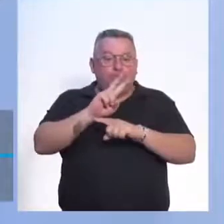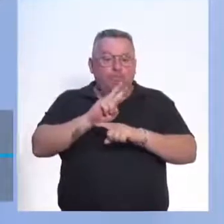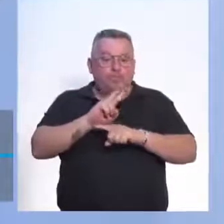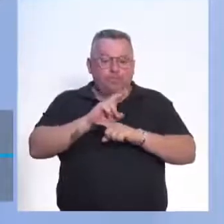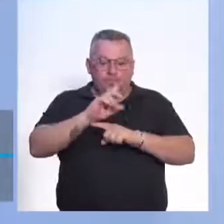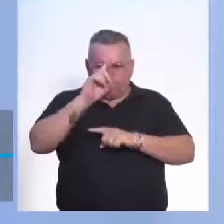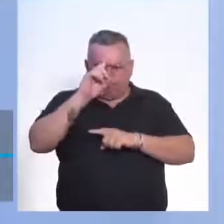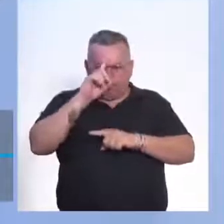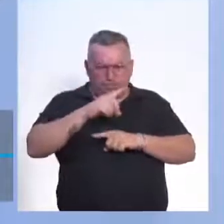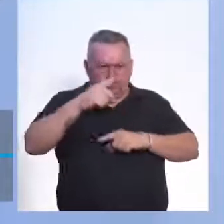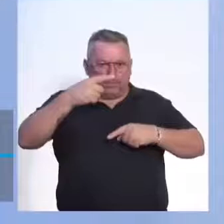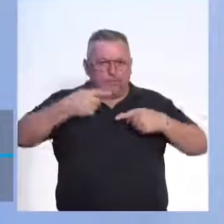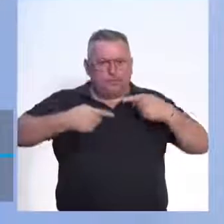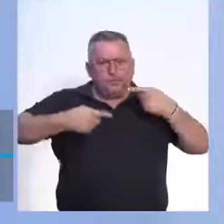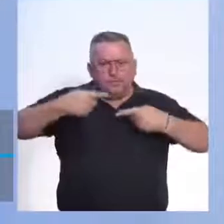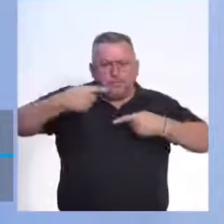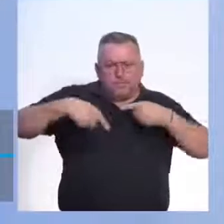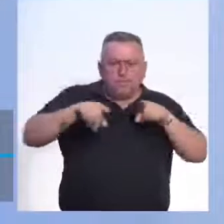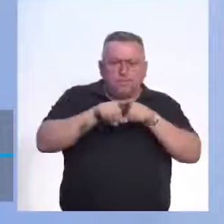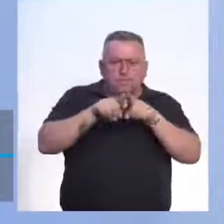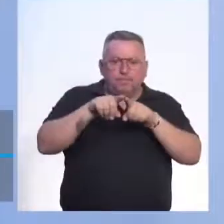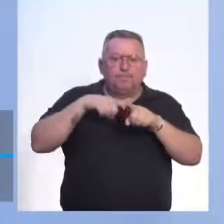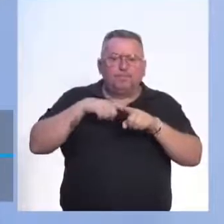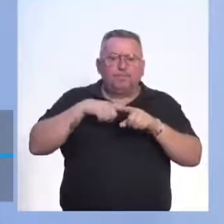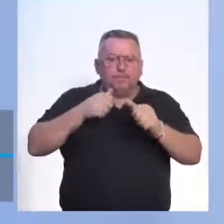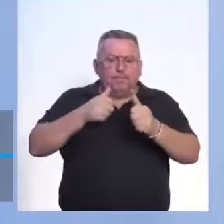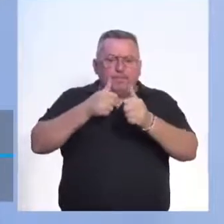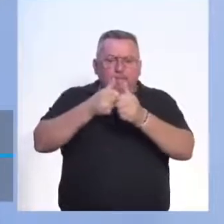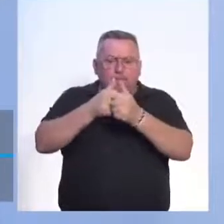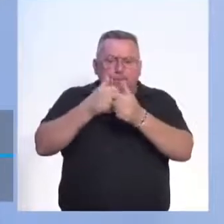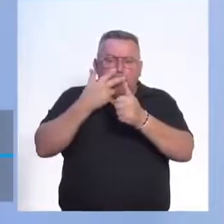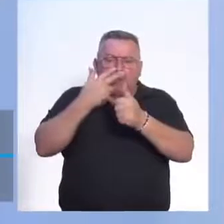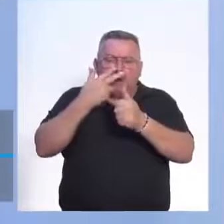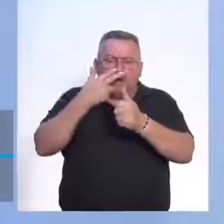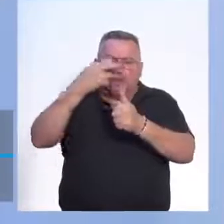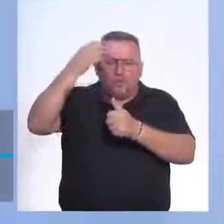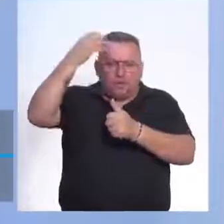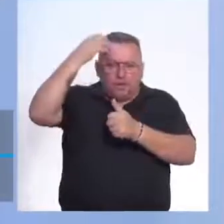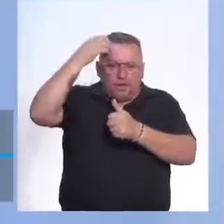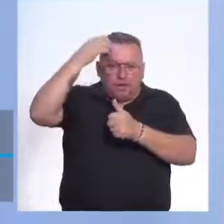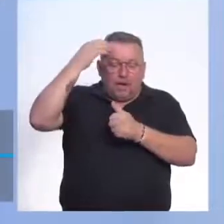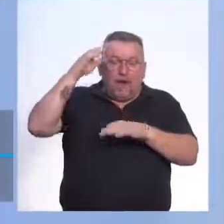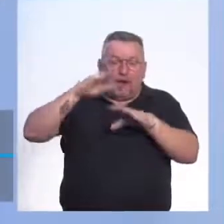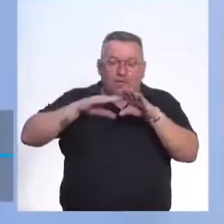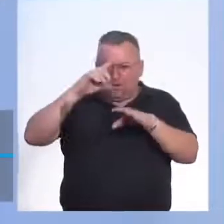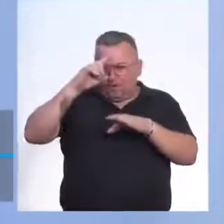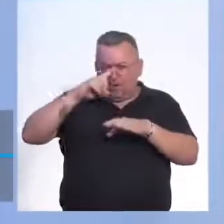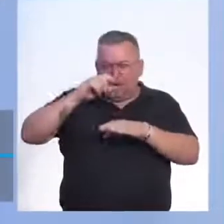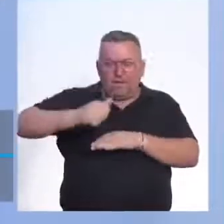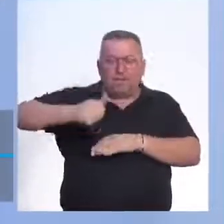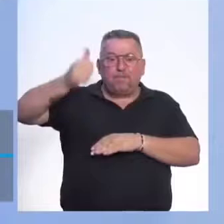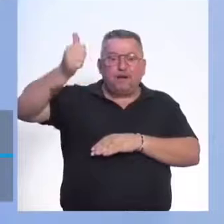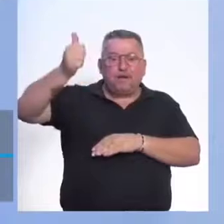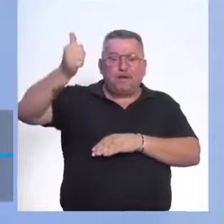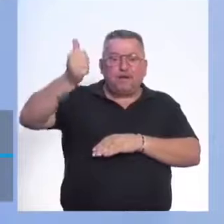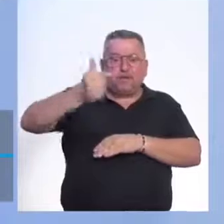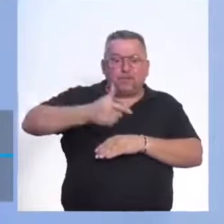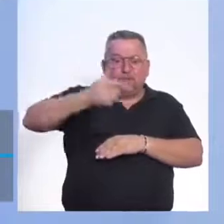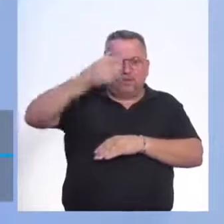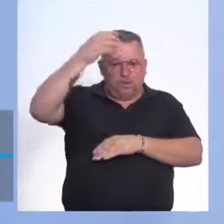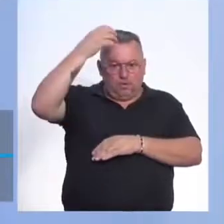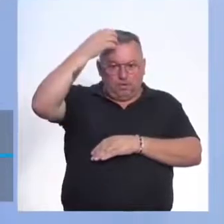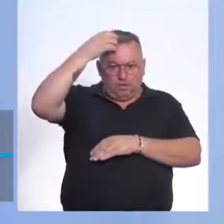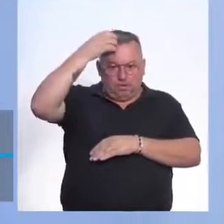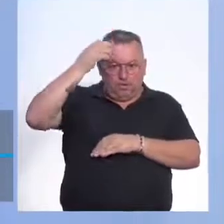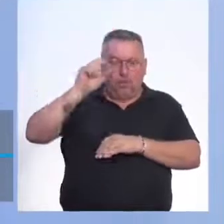poder político, ela tinha um poder ali muito próximo do rei, e às vezes até mais que o rei. Né? Por quê? O que era